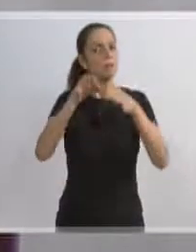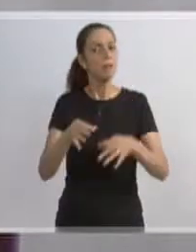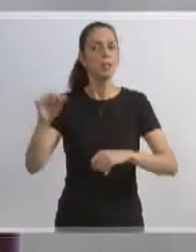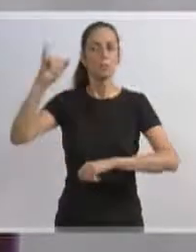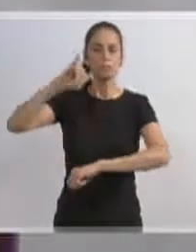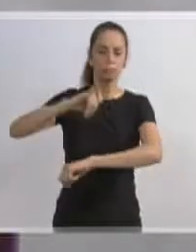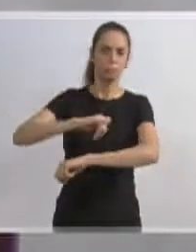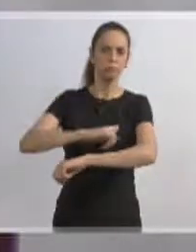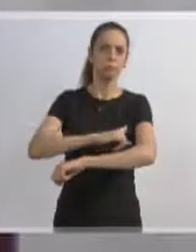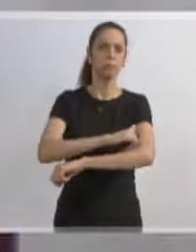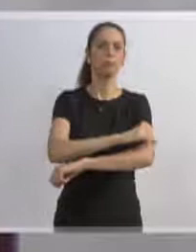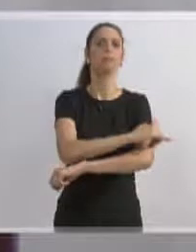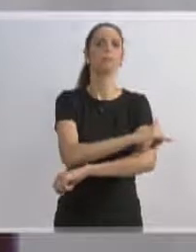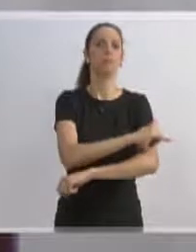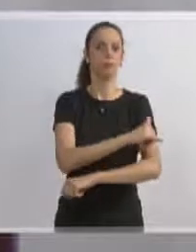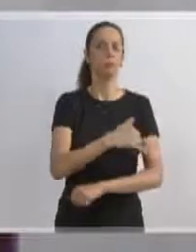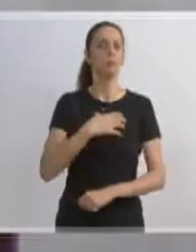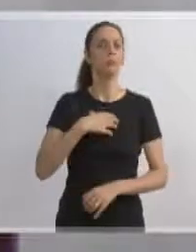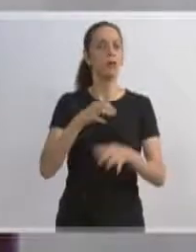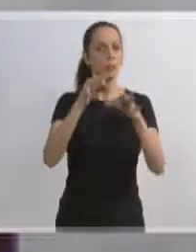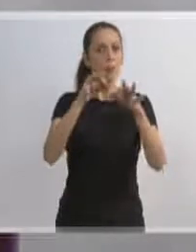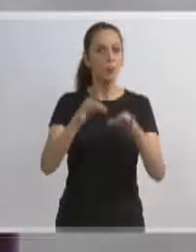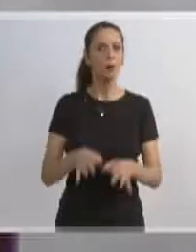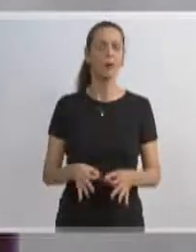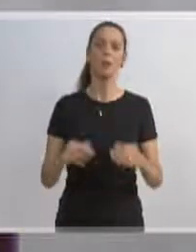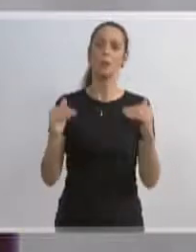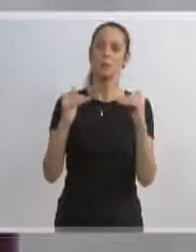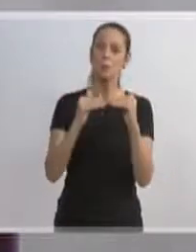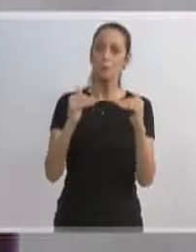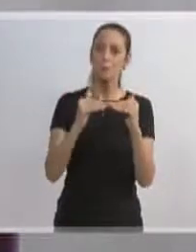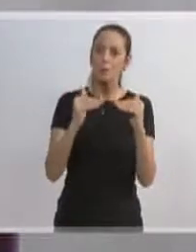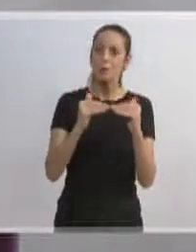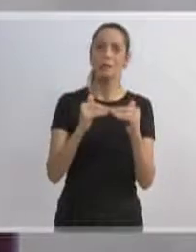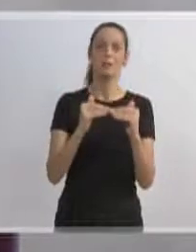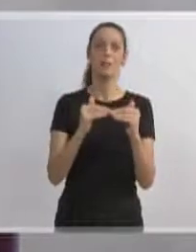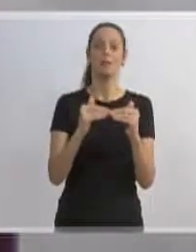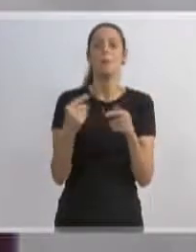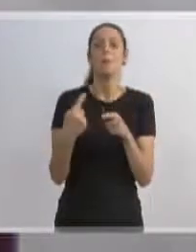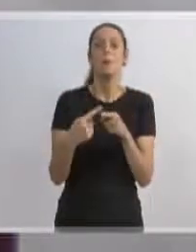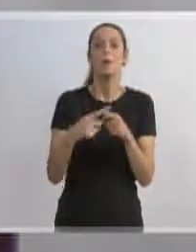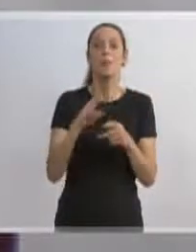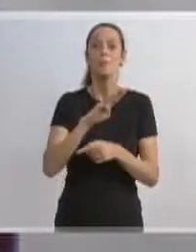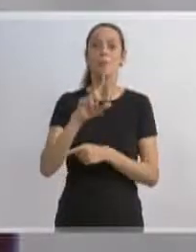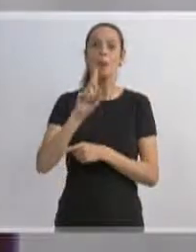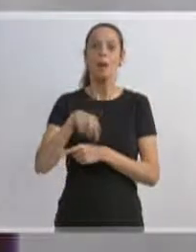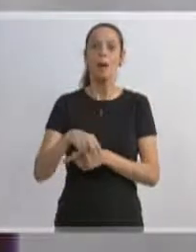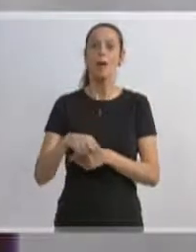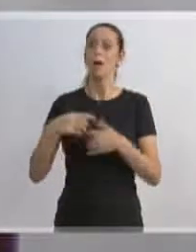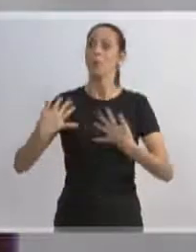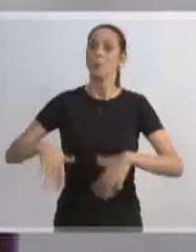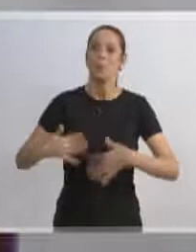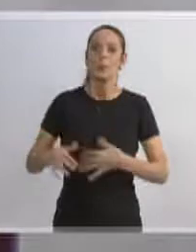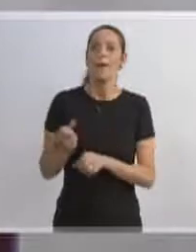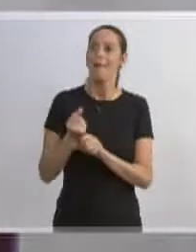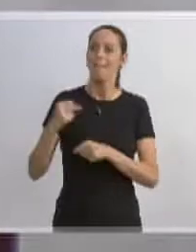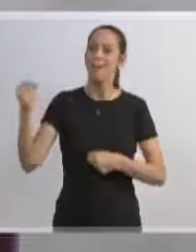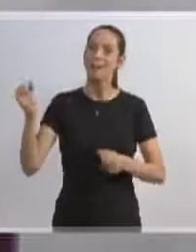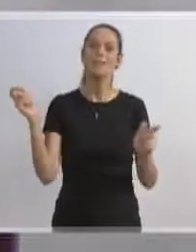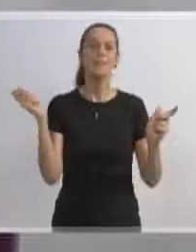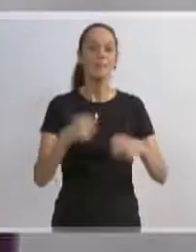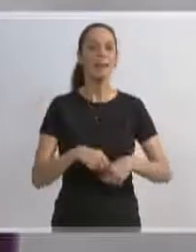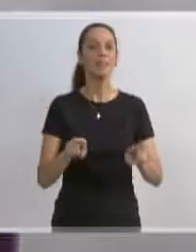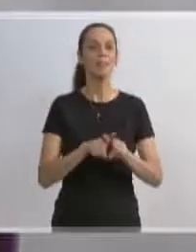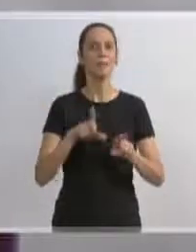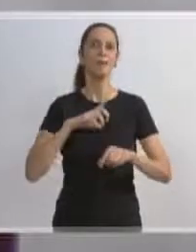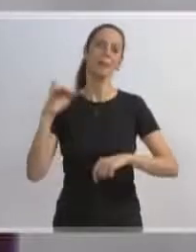conseguirmos utilizar isso de uma forma que seja compatível com a grandeza da nossa cidade, com os desafios econômicos aí do século XXI. Eu acho que é um assunto